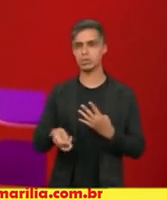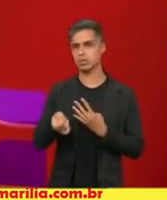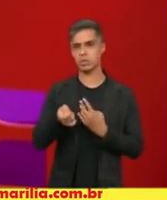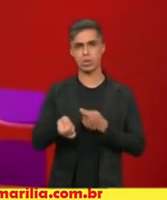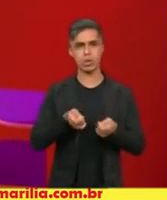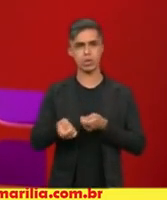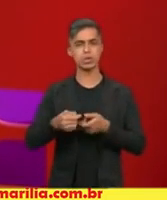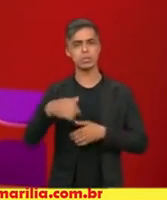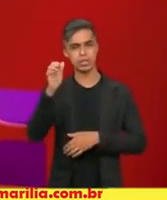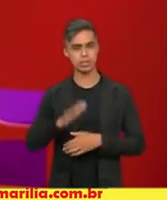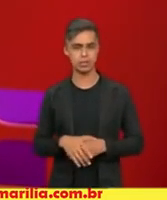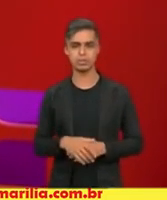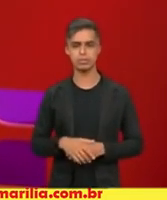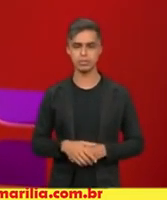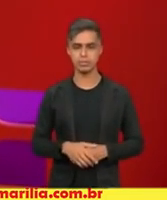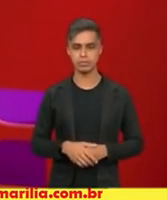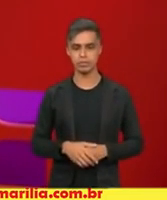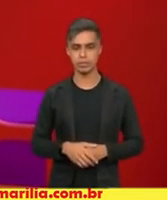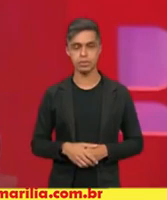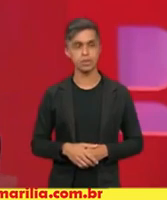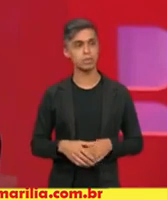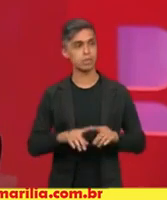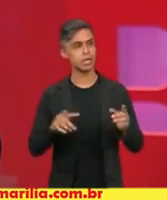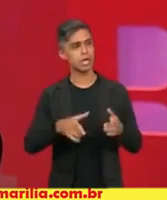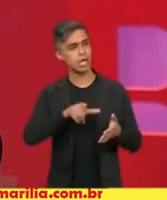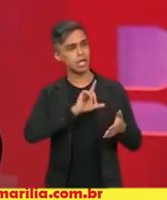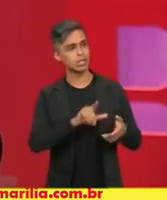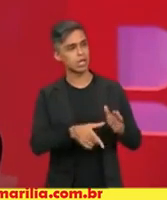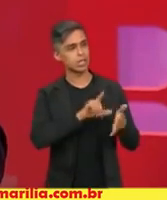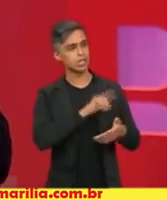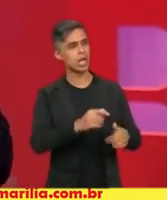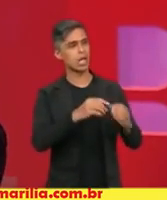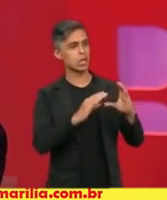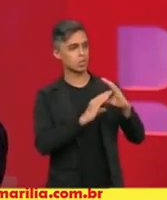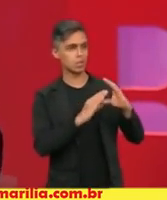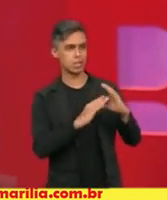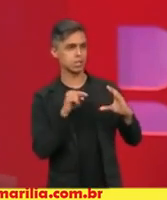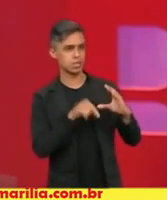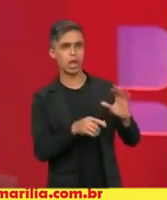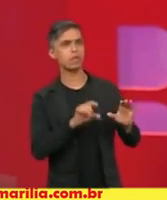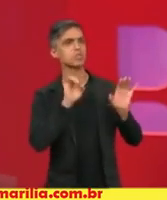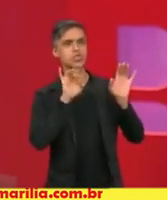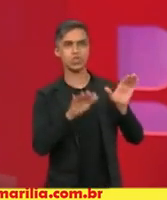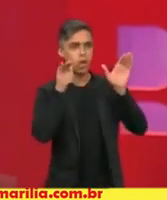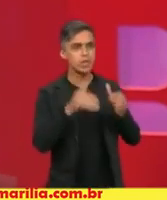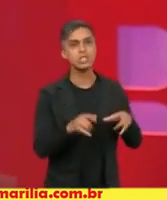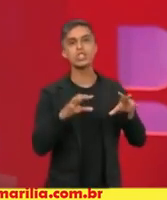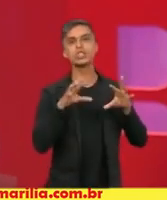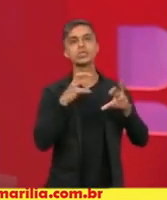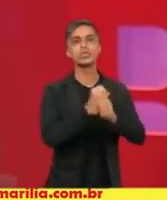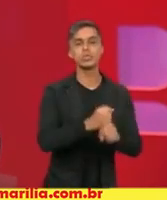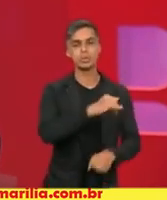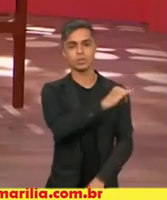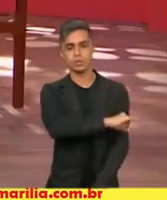setor financeiro brasileiro, basicamente. Mas na época, imagine que seja Banco do Brasil, 90%, exatamente, e pronto. Era isso. E tudo concentrado no Rio de Janeiro. Exatamente. Se